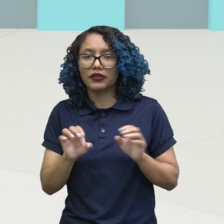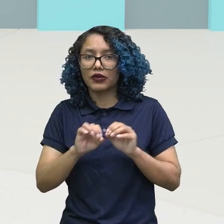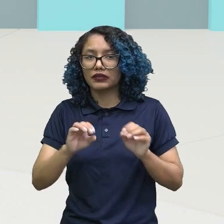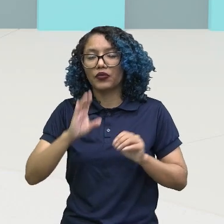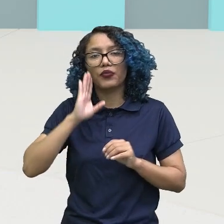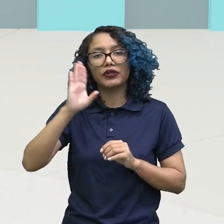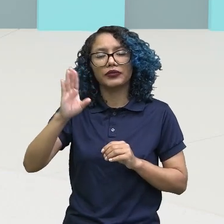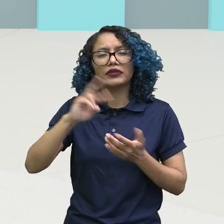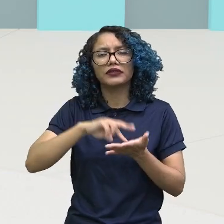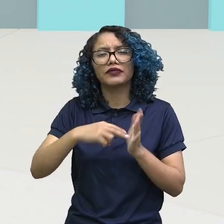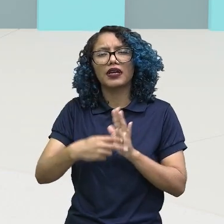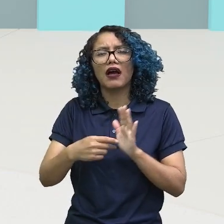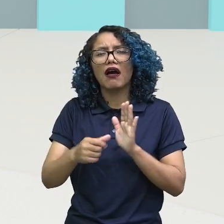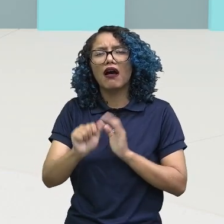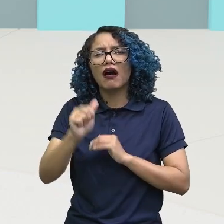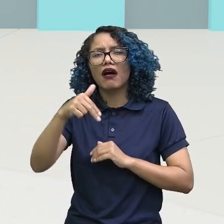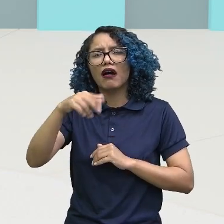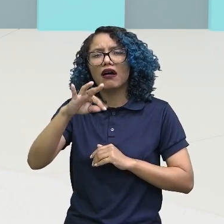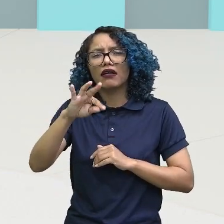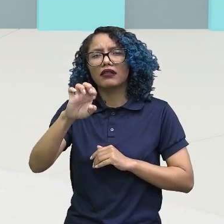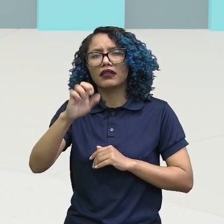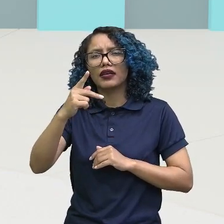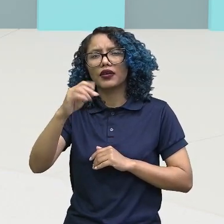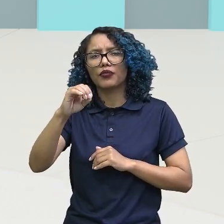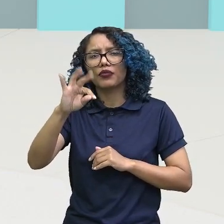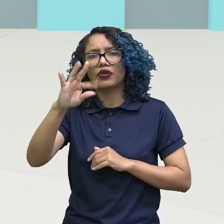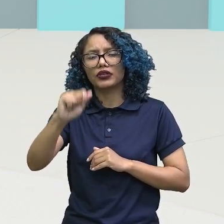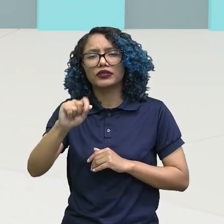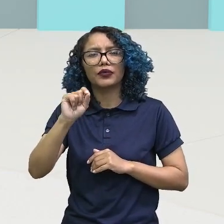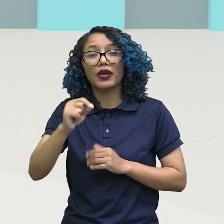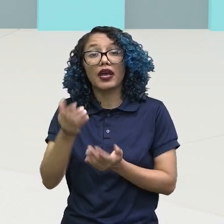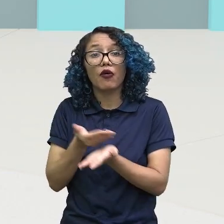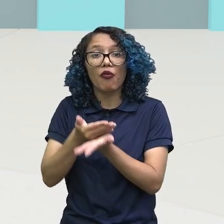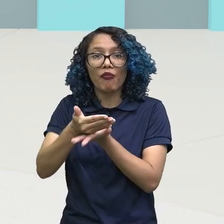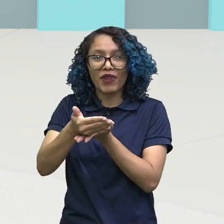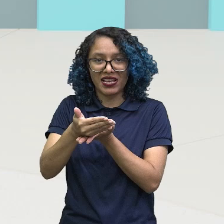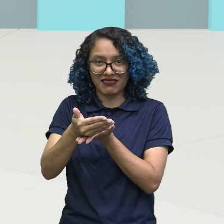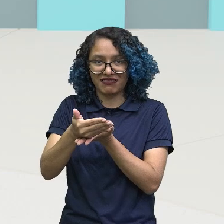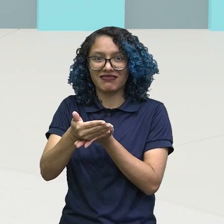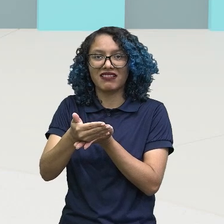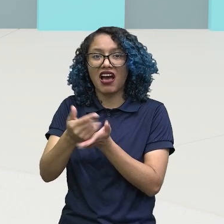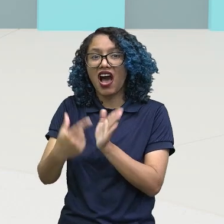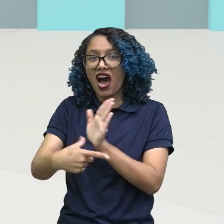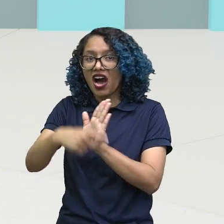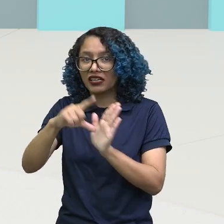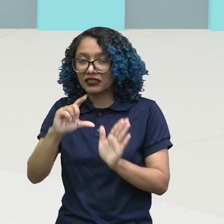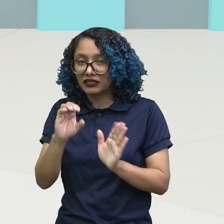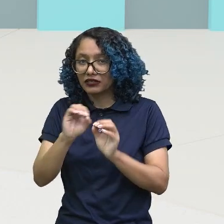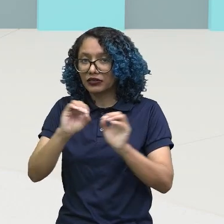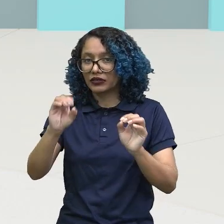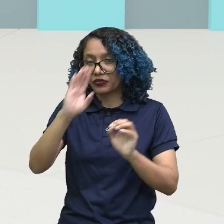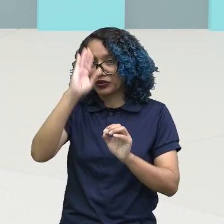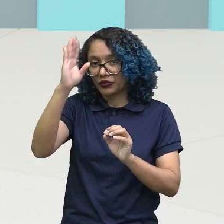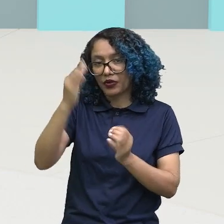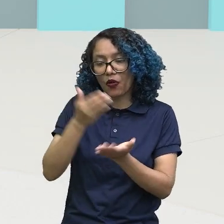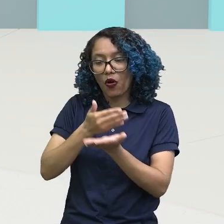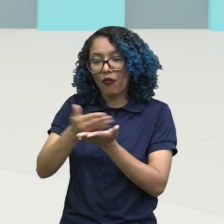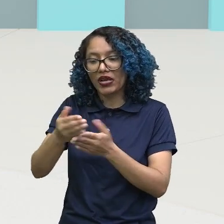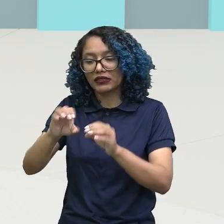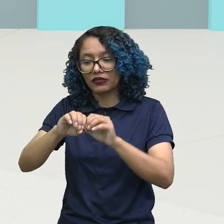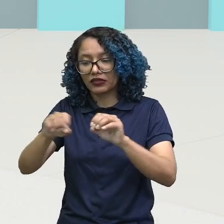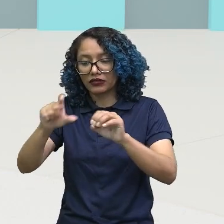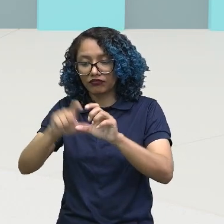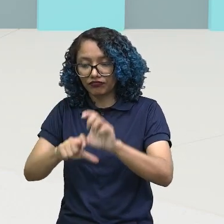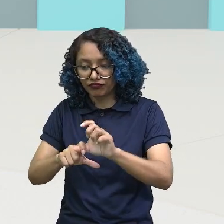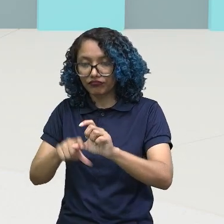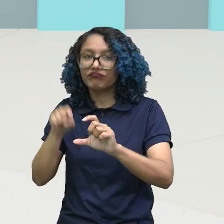Ou seja, o que significa anteposta? Ou seja, ela inicia, né, antes da oração principal. Ou seja, vai